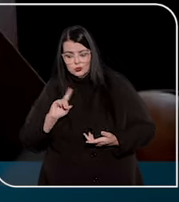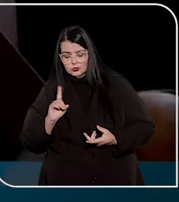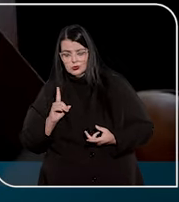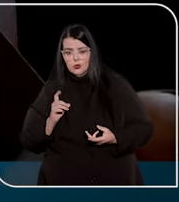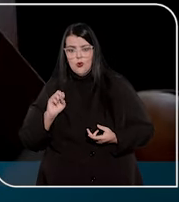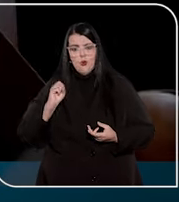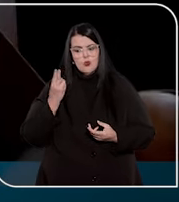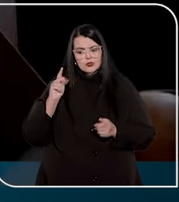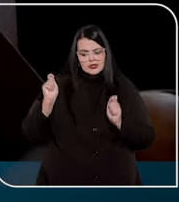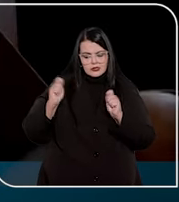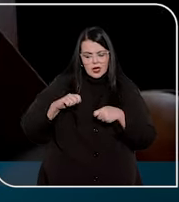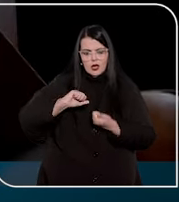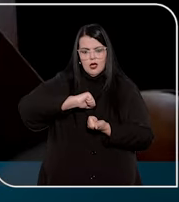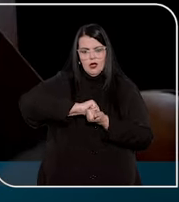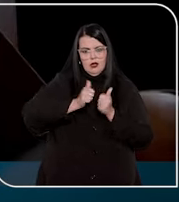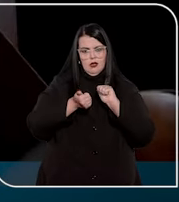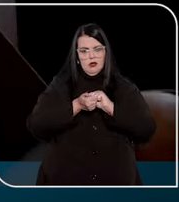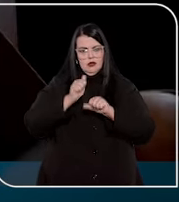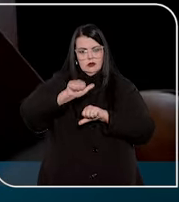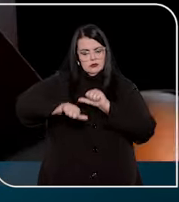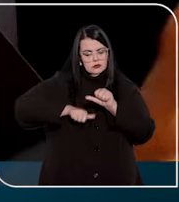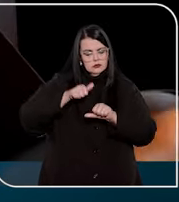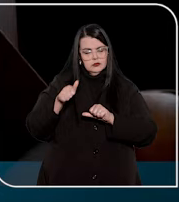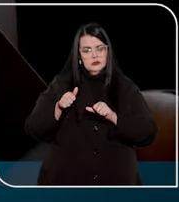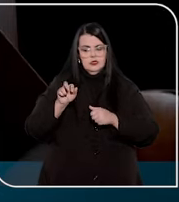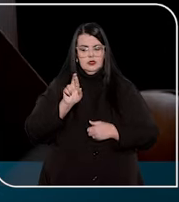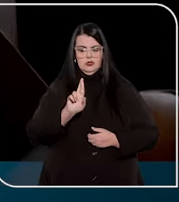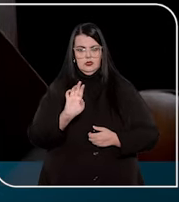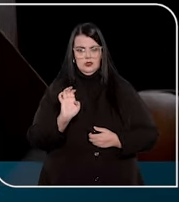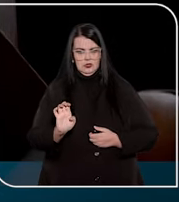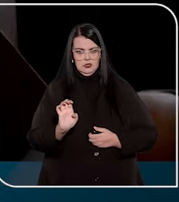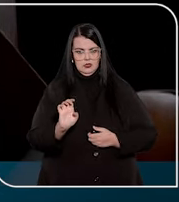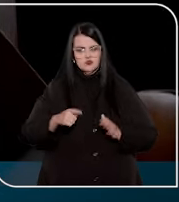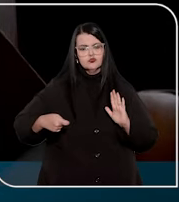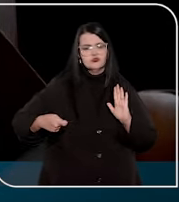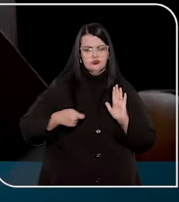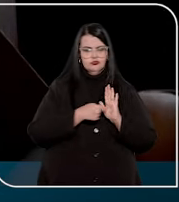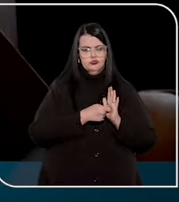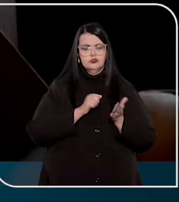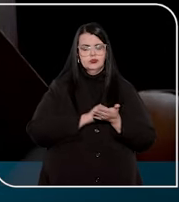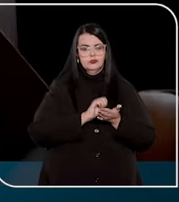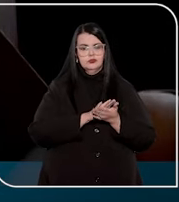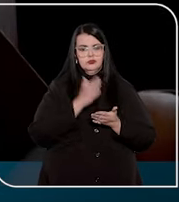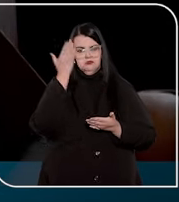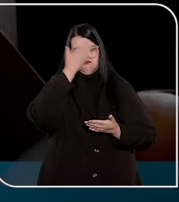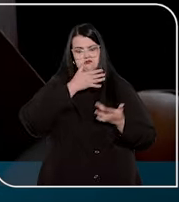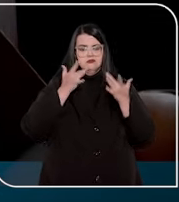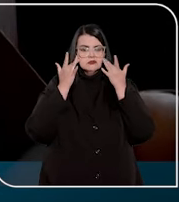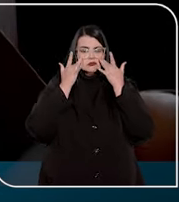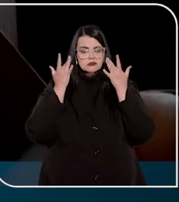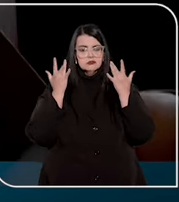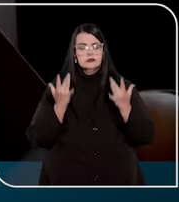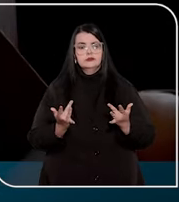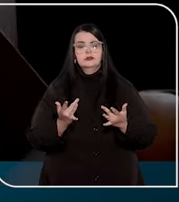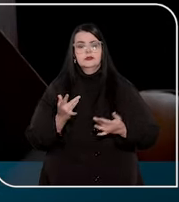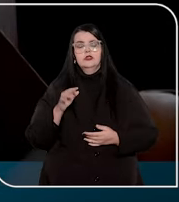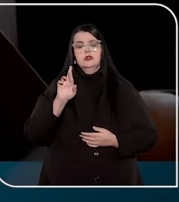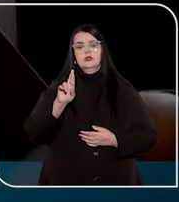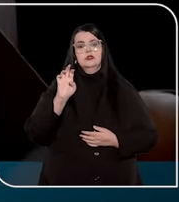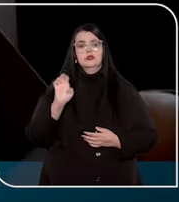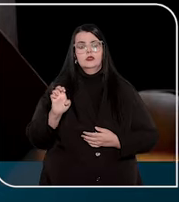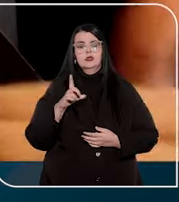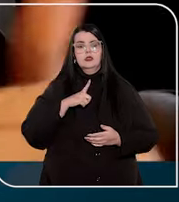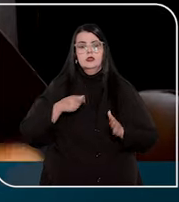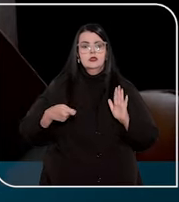ser modificada por um recurso extraordinário. Então a petição que apresenta o recurso extraordinário é uma